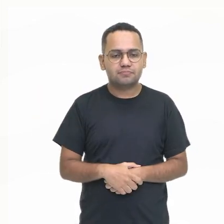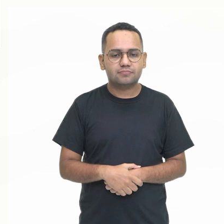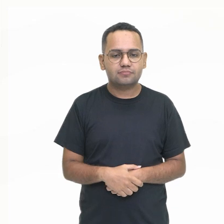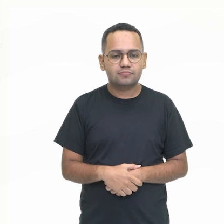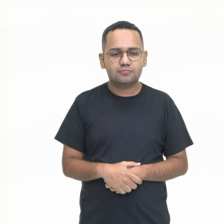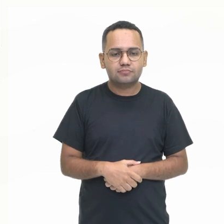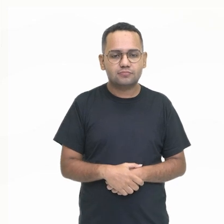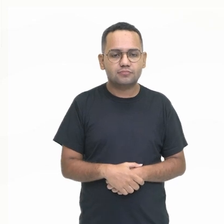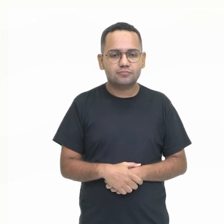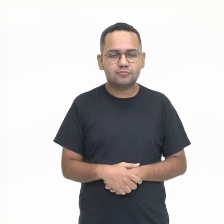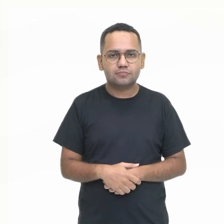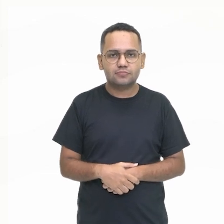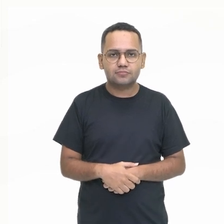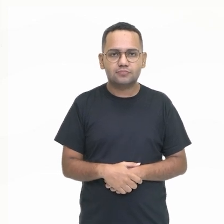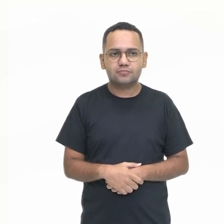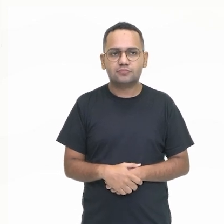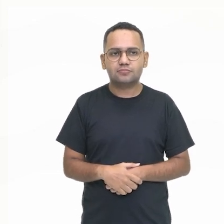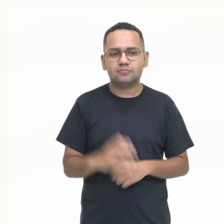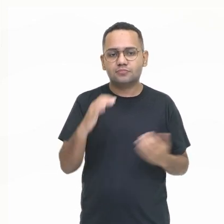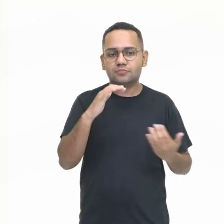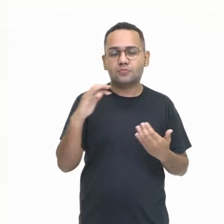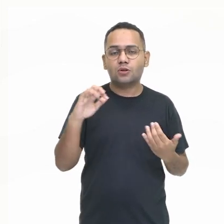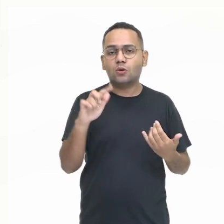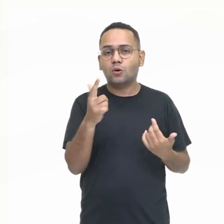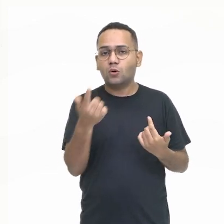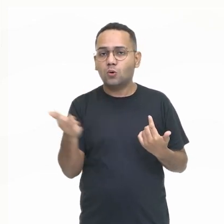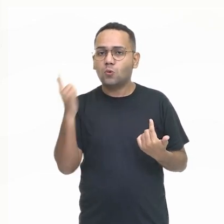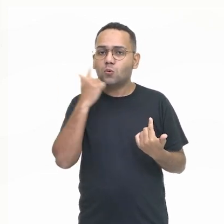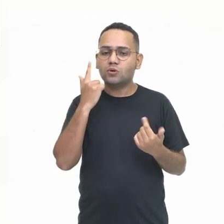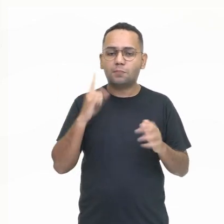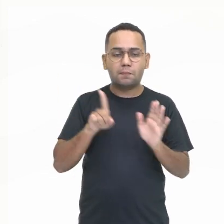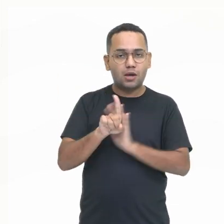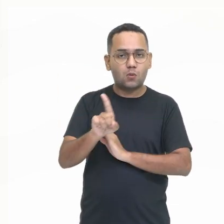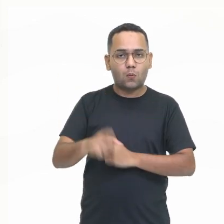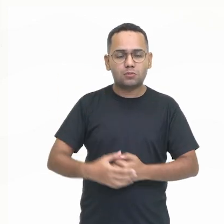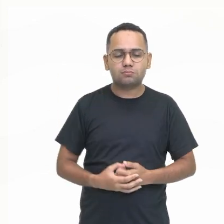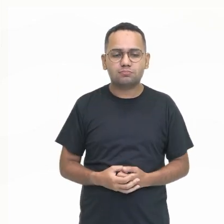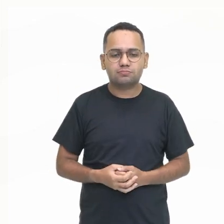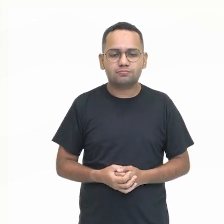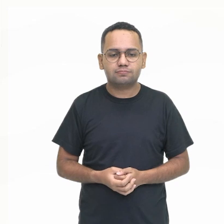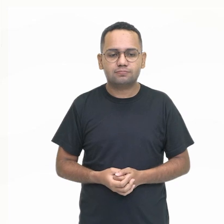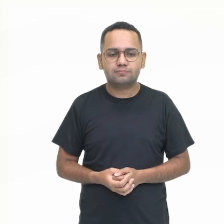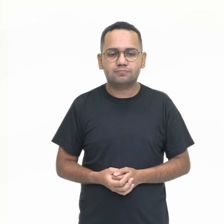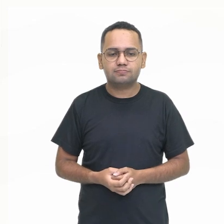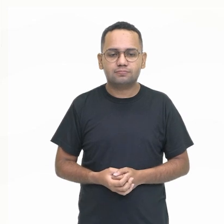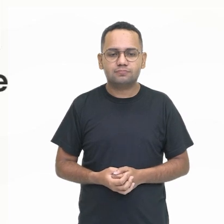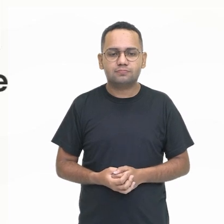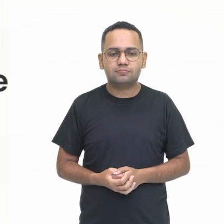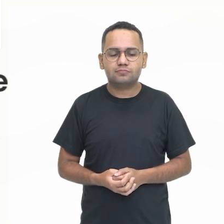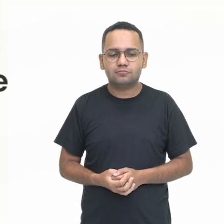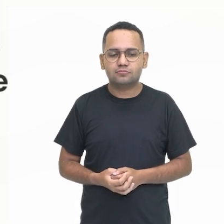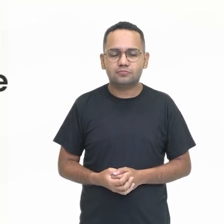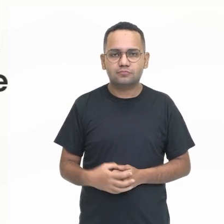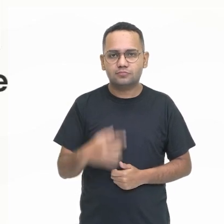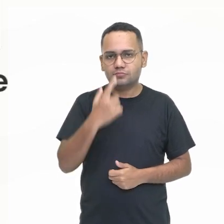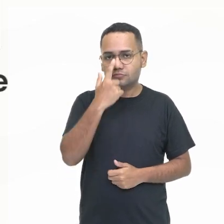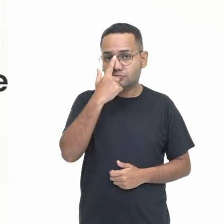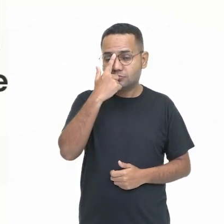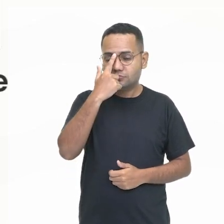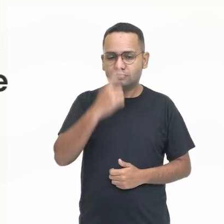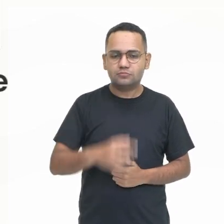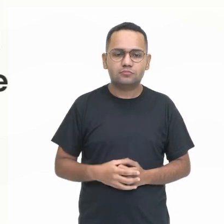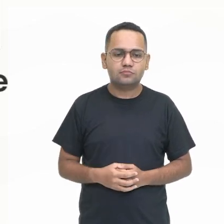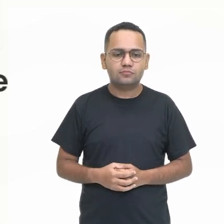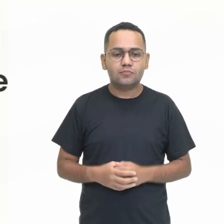vamos continuar. Né? Tem aqui mais uma situação para a gente responder aqui diante dessa situação problema. Veja,